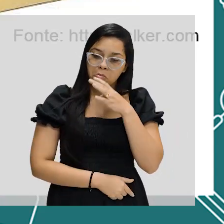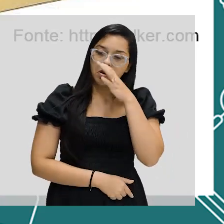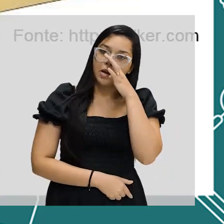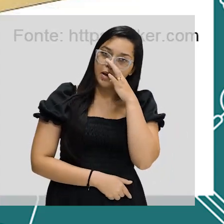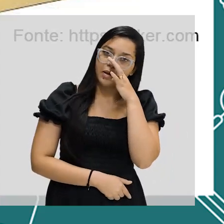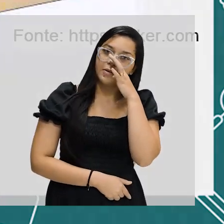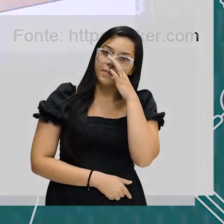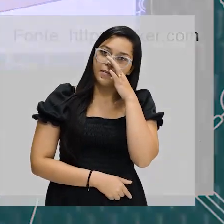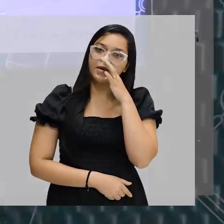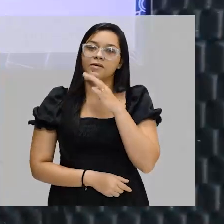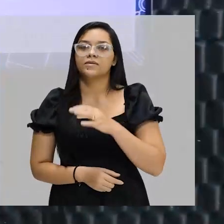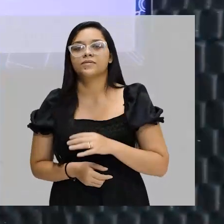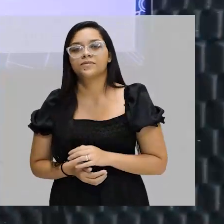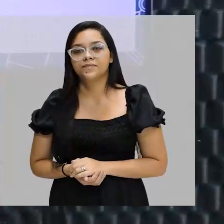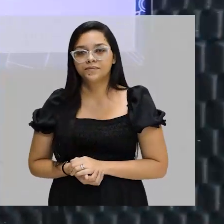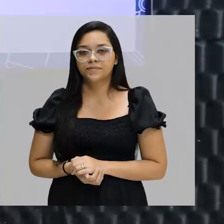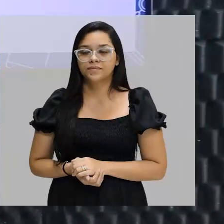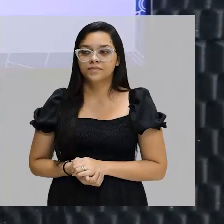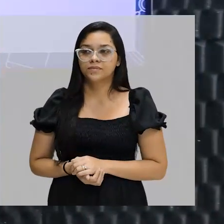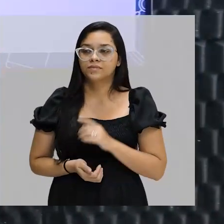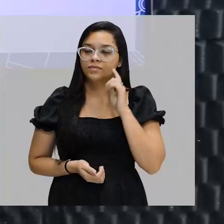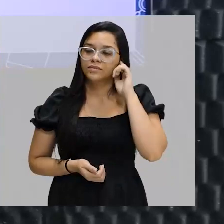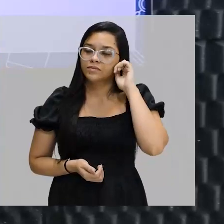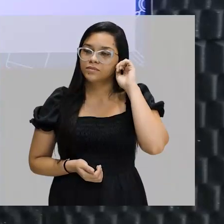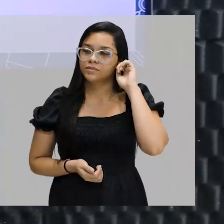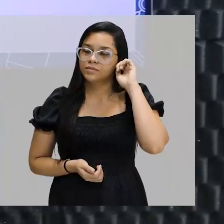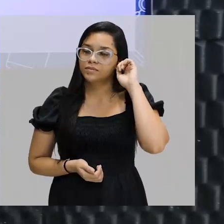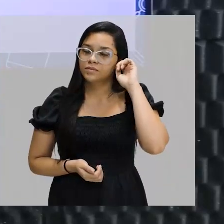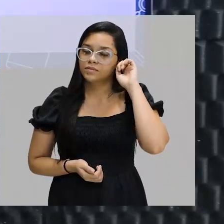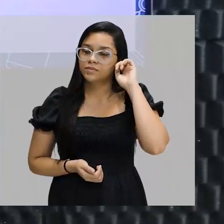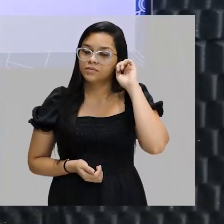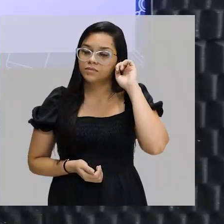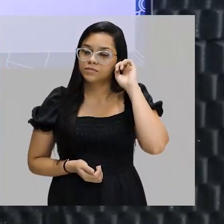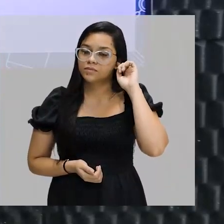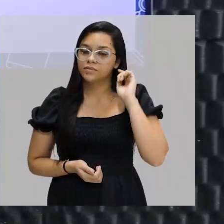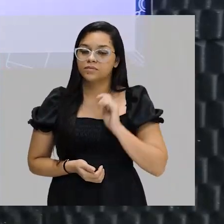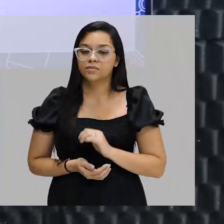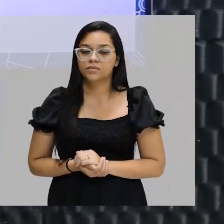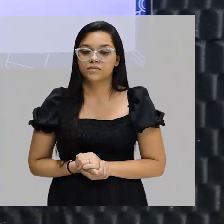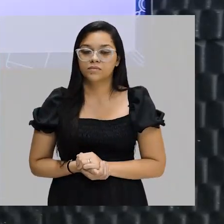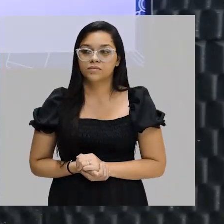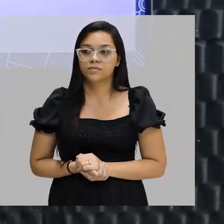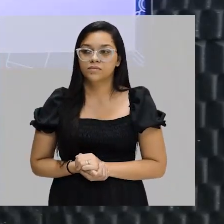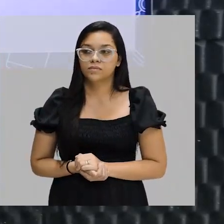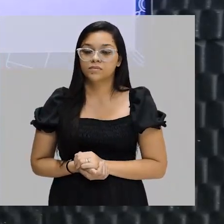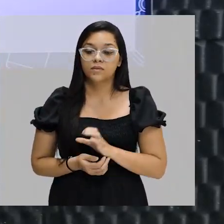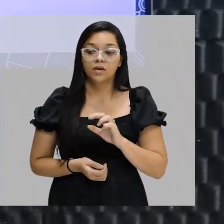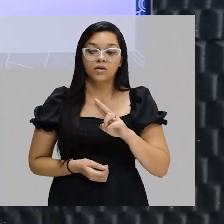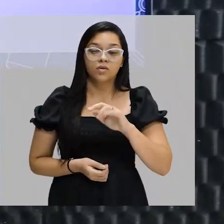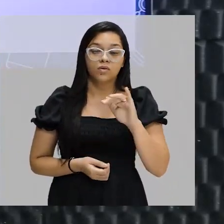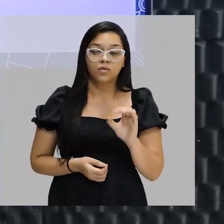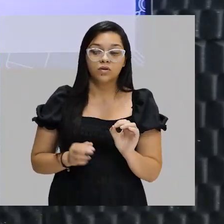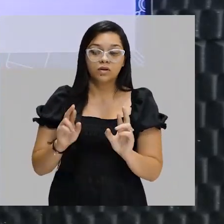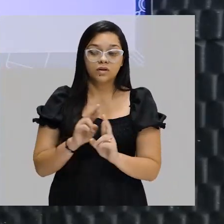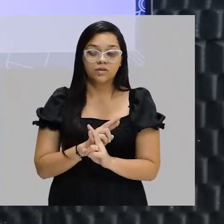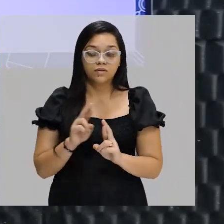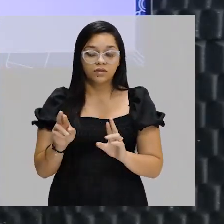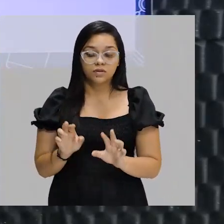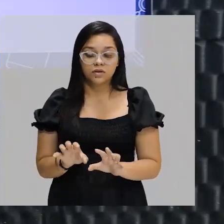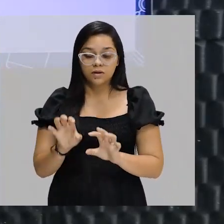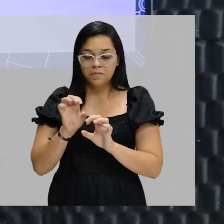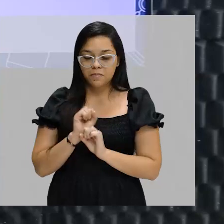admire. Ela é a autora cujo trabalho eu admiro. Cujo faz referência de